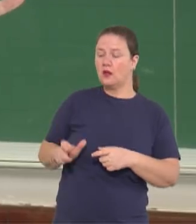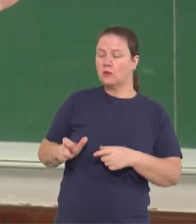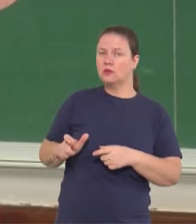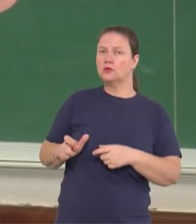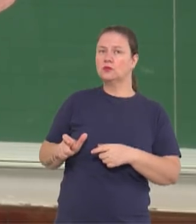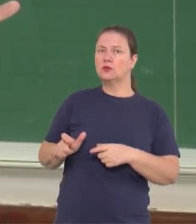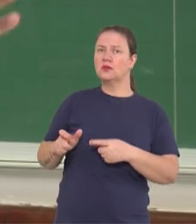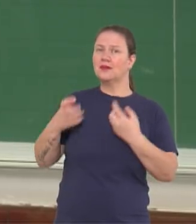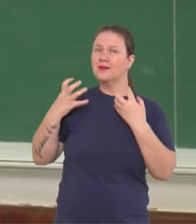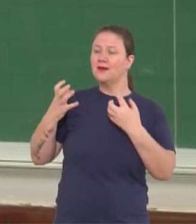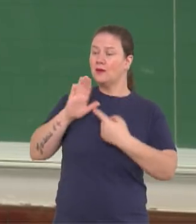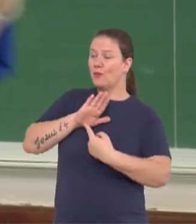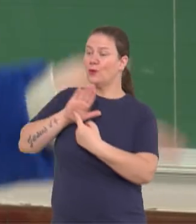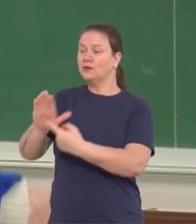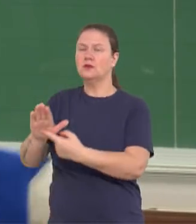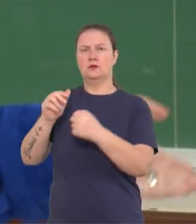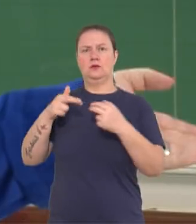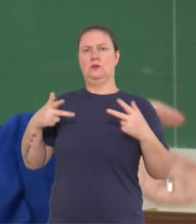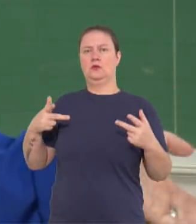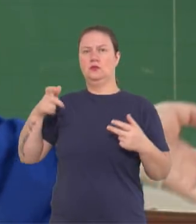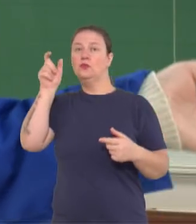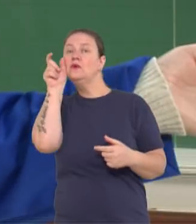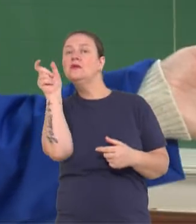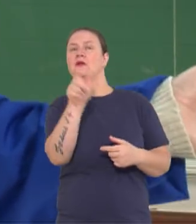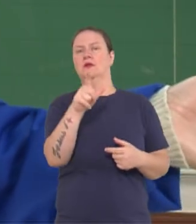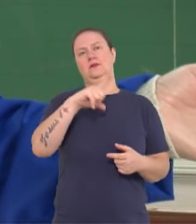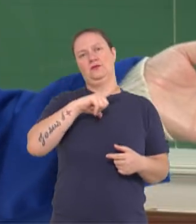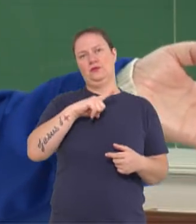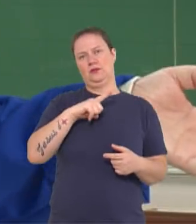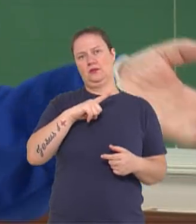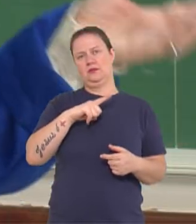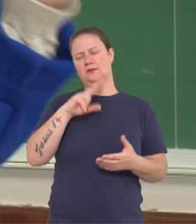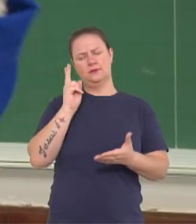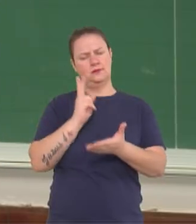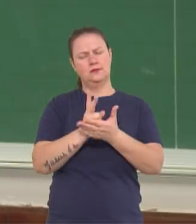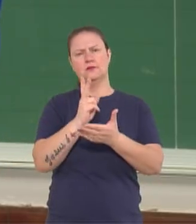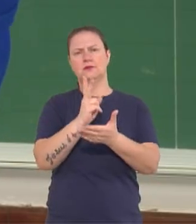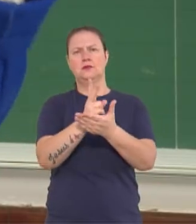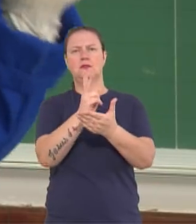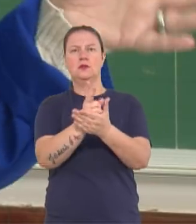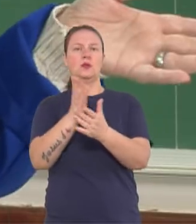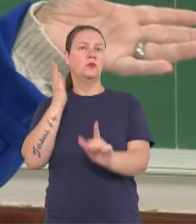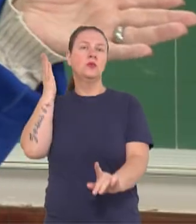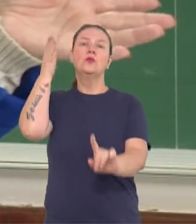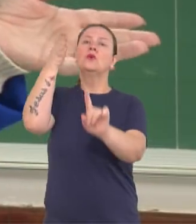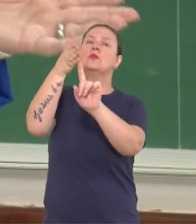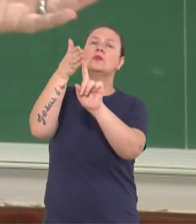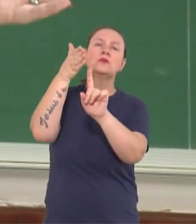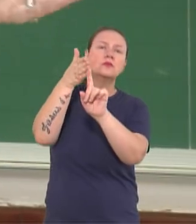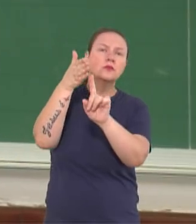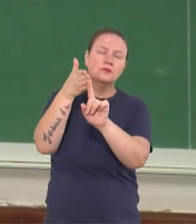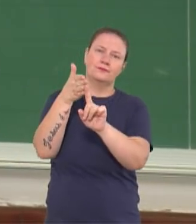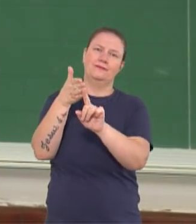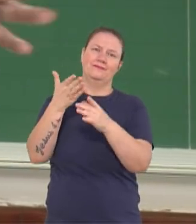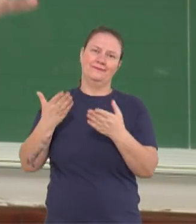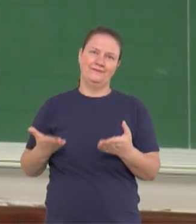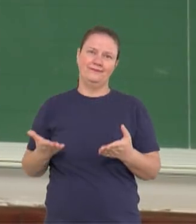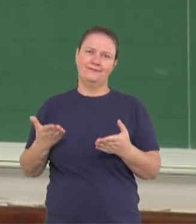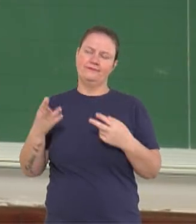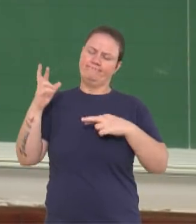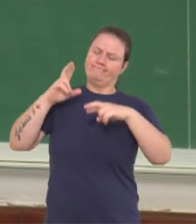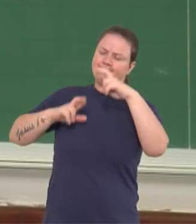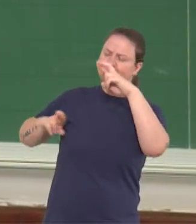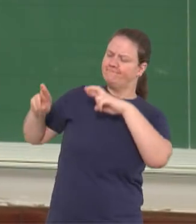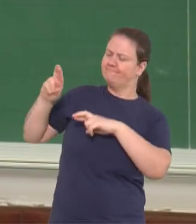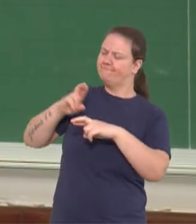né, o telespectador vai assistir a mensagem. Então, sempre tem uma intencionalidade aí que tem que ser analisada, que